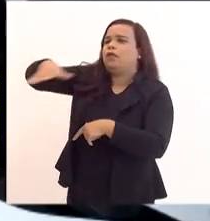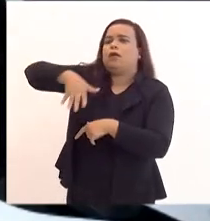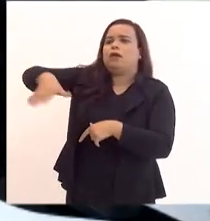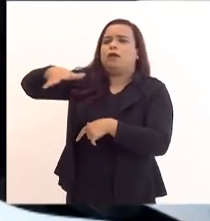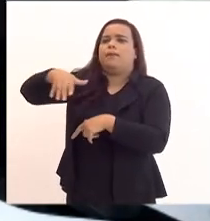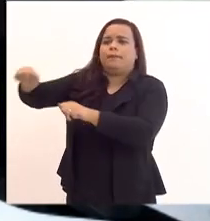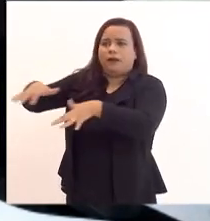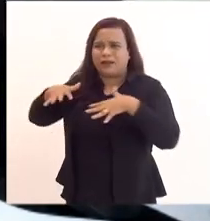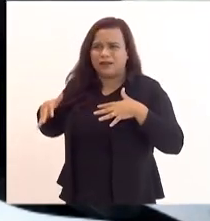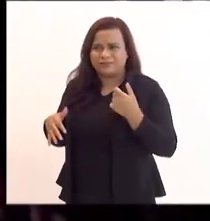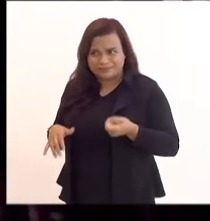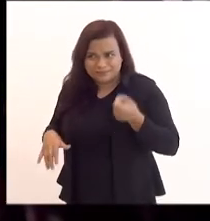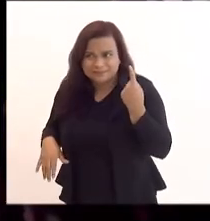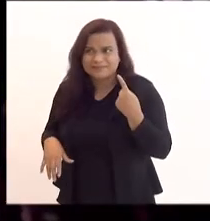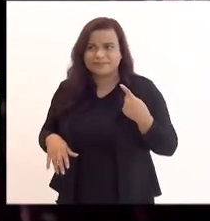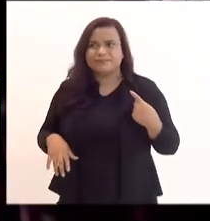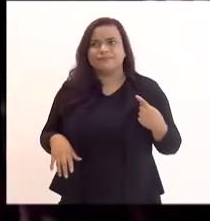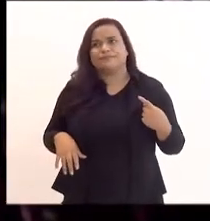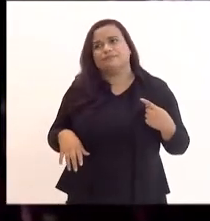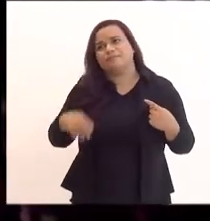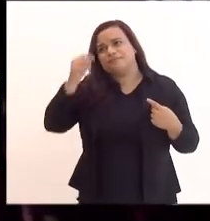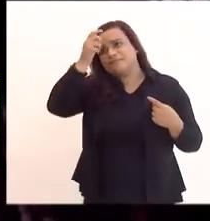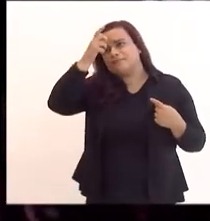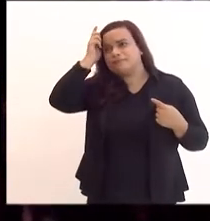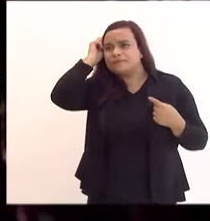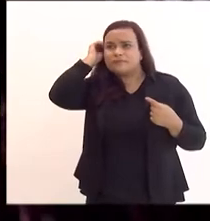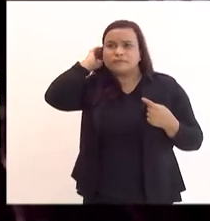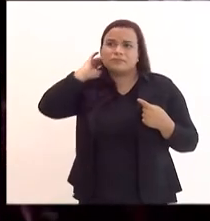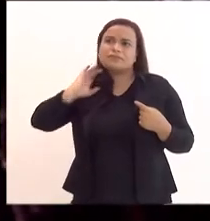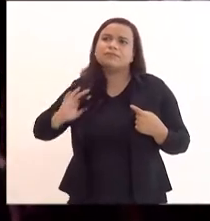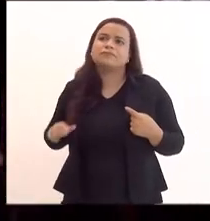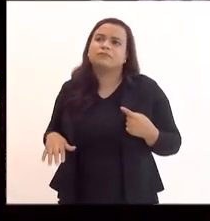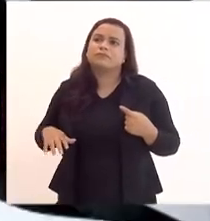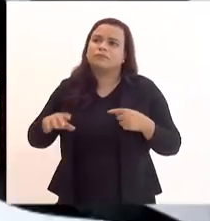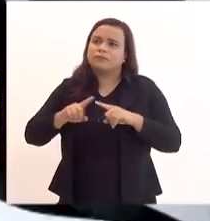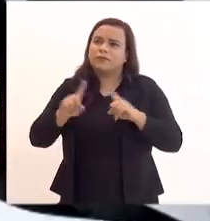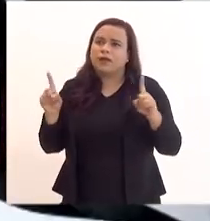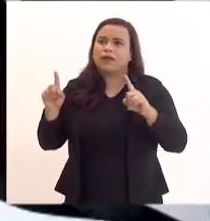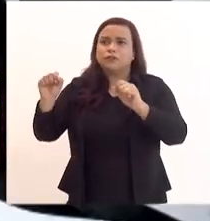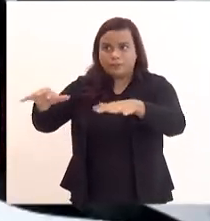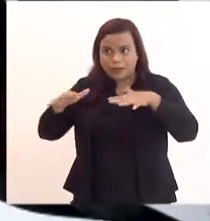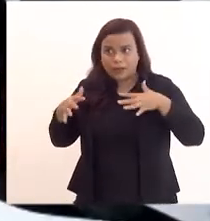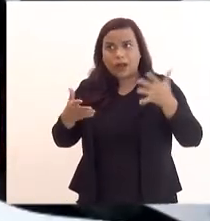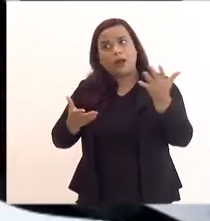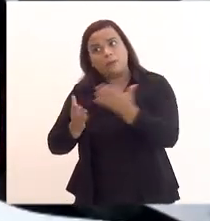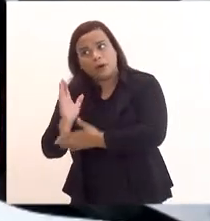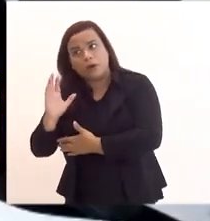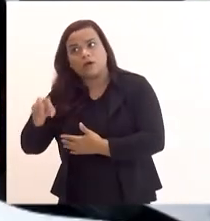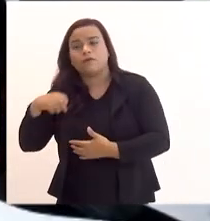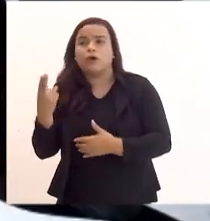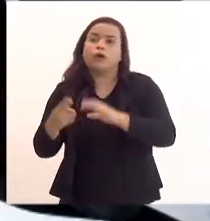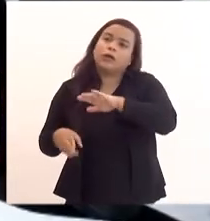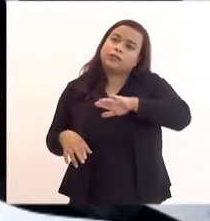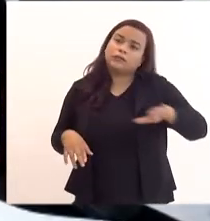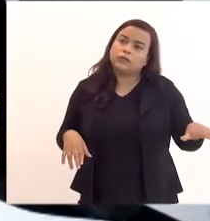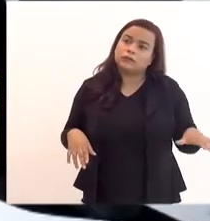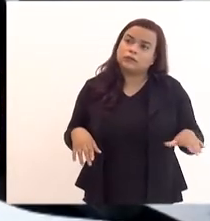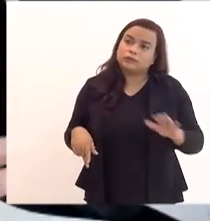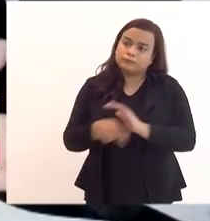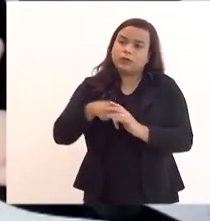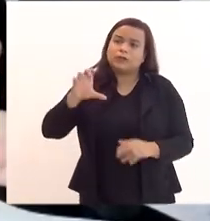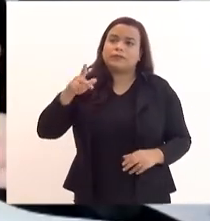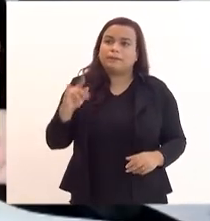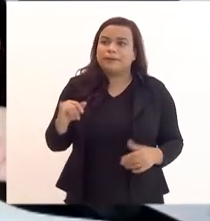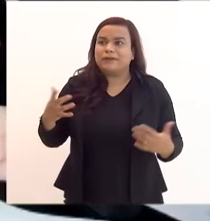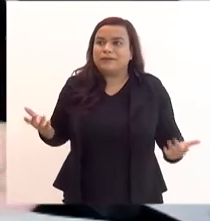muito estranho. Mas cabe ao plenário aprovar ou rejeitar o relatório da CPI. Senhor presidente, como é que eu inventar uma coisa que